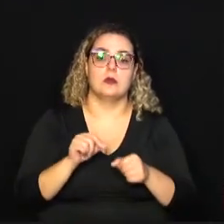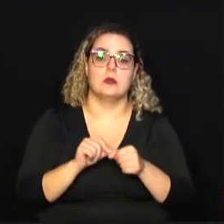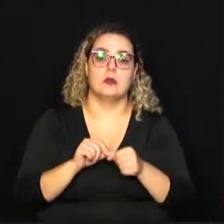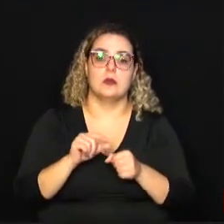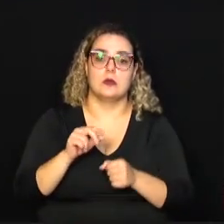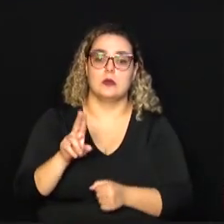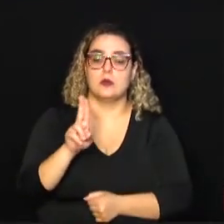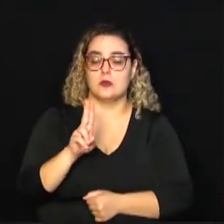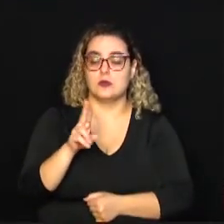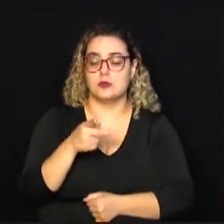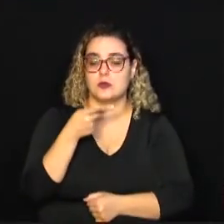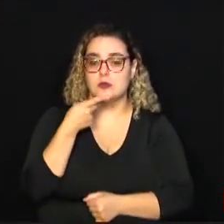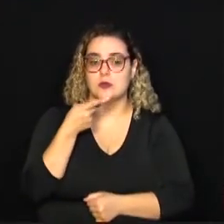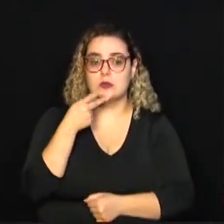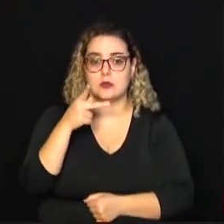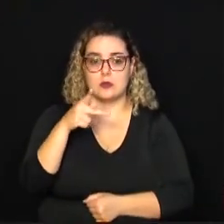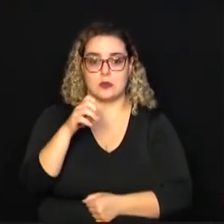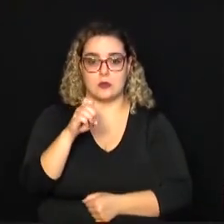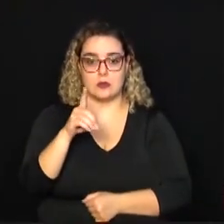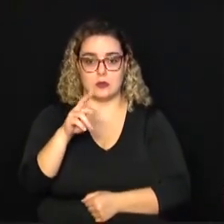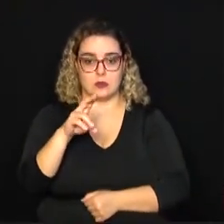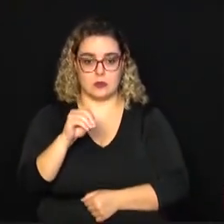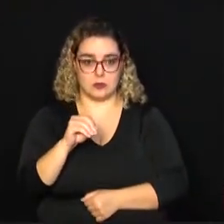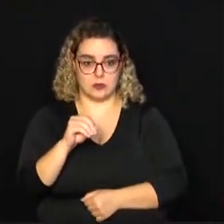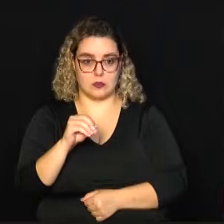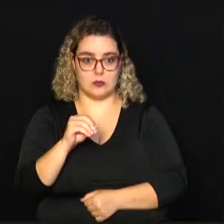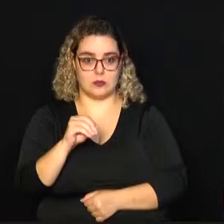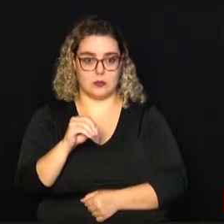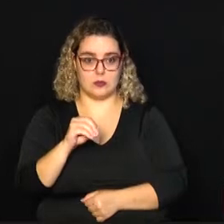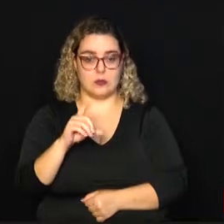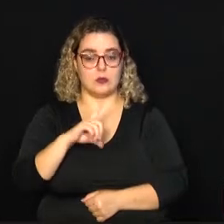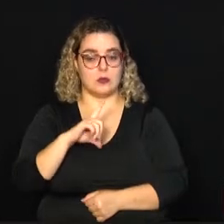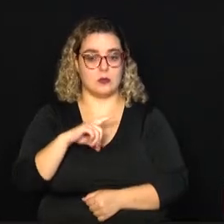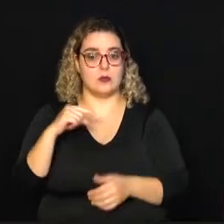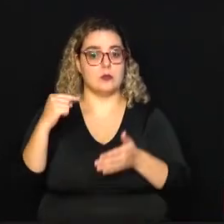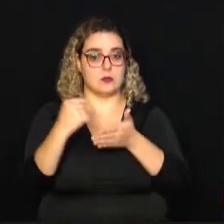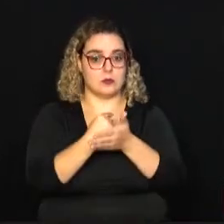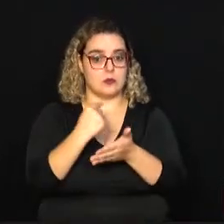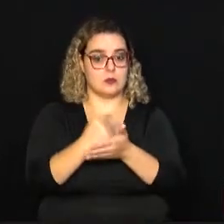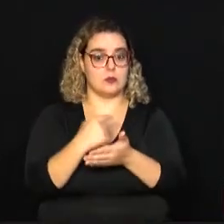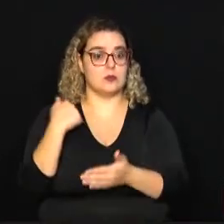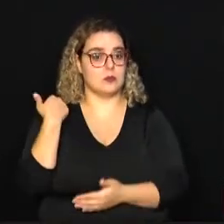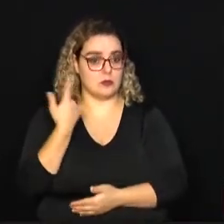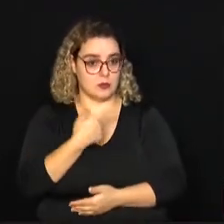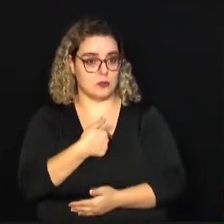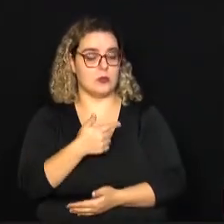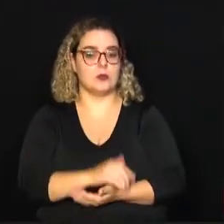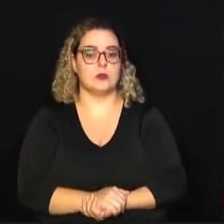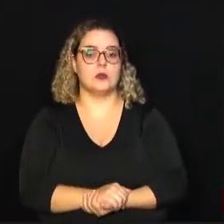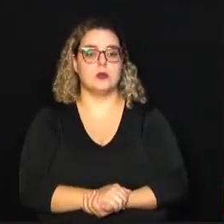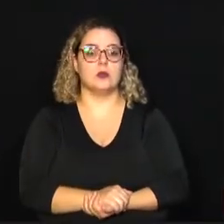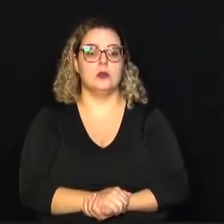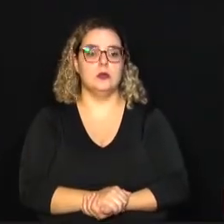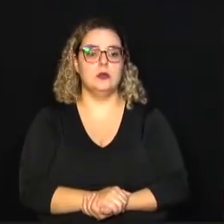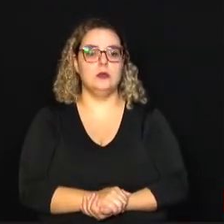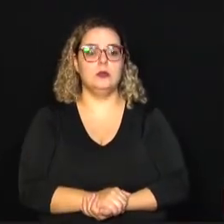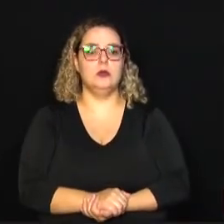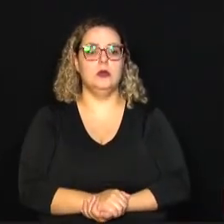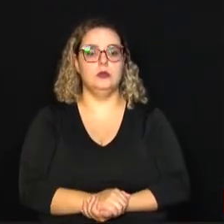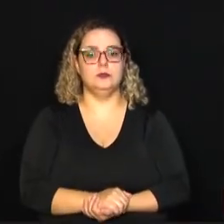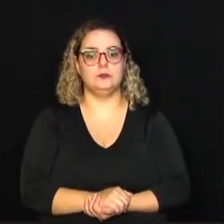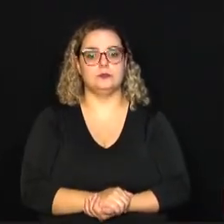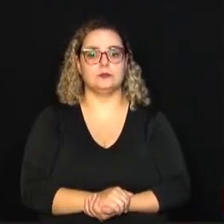tá? Pedro, apareceram algumas questões aqui para nós, tá? Que o pessoal do TV Câmara está